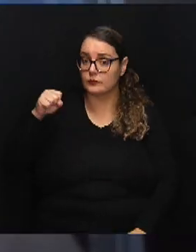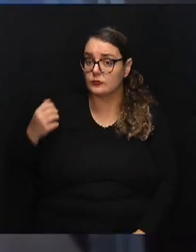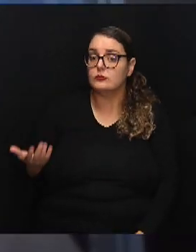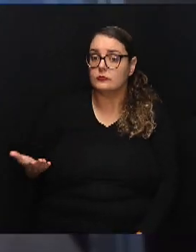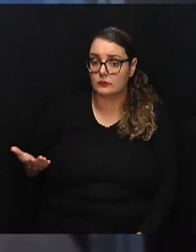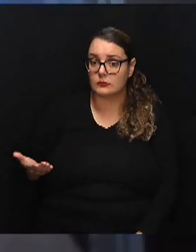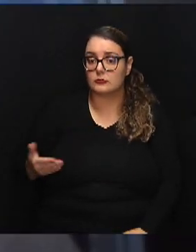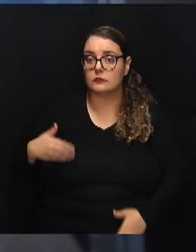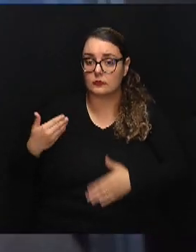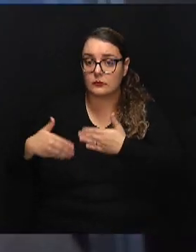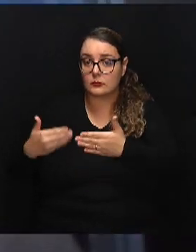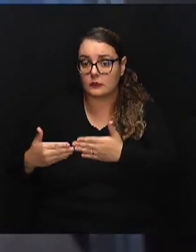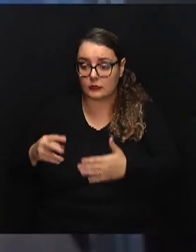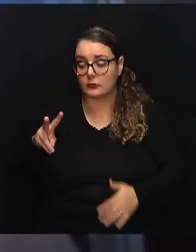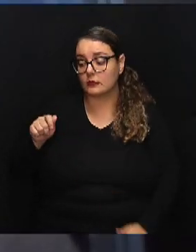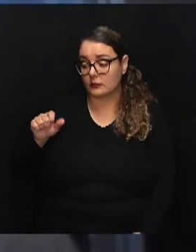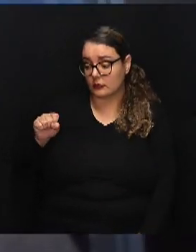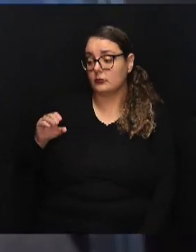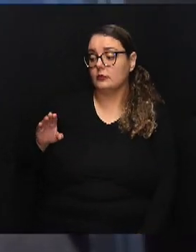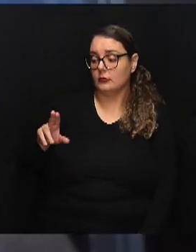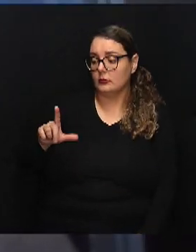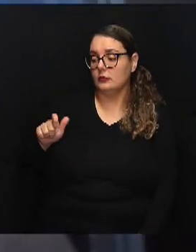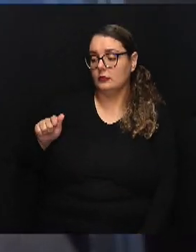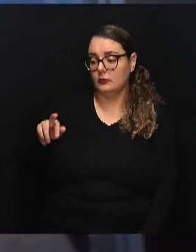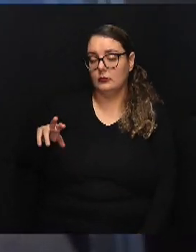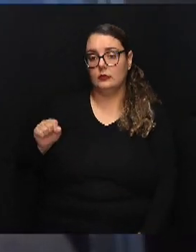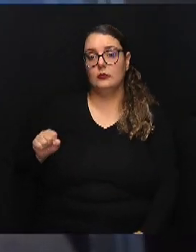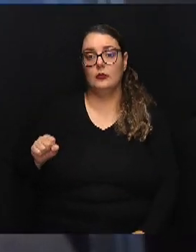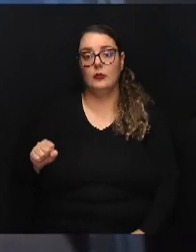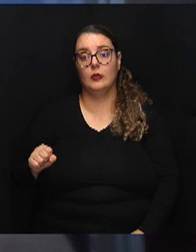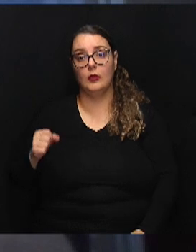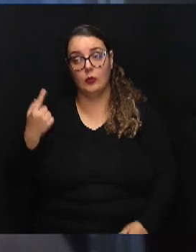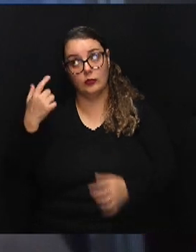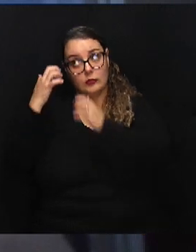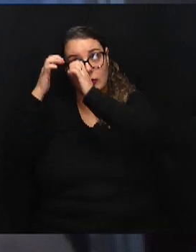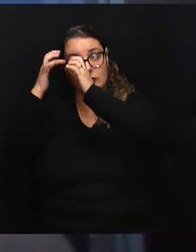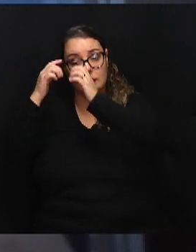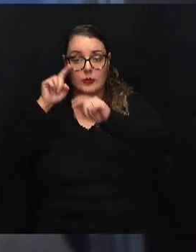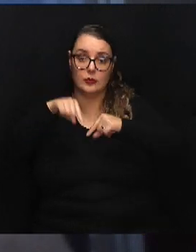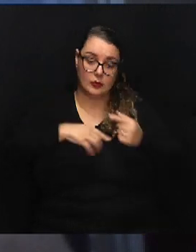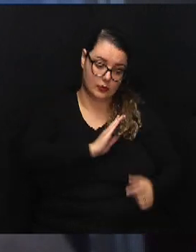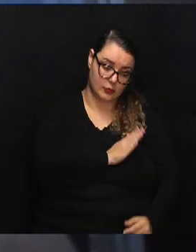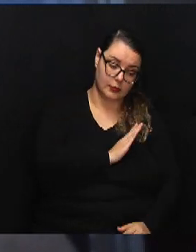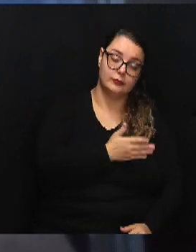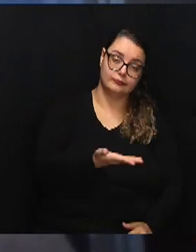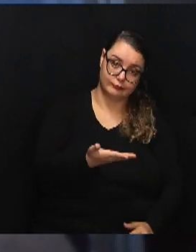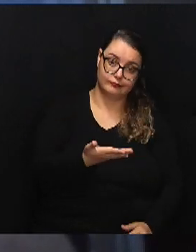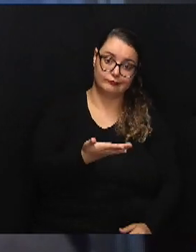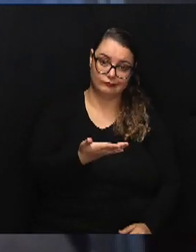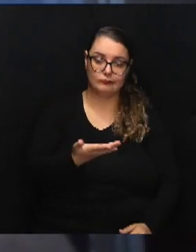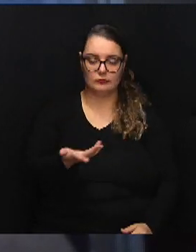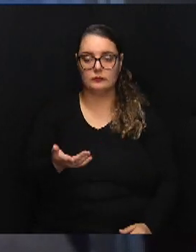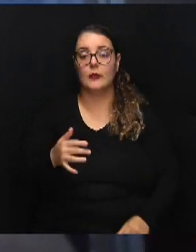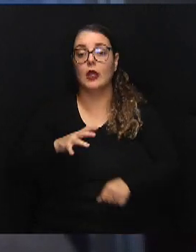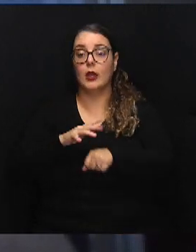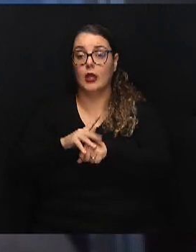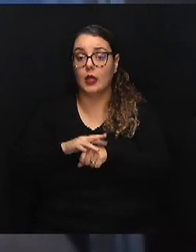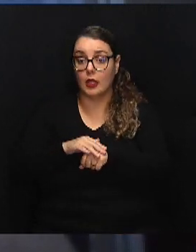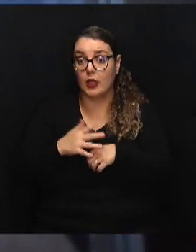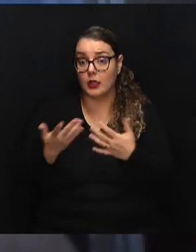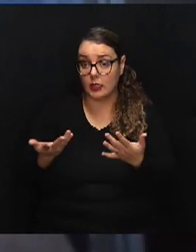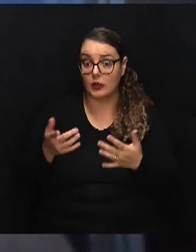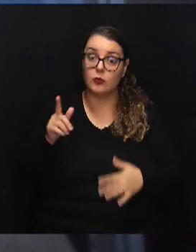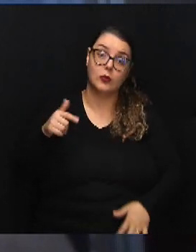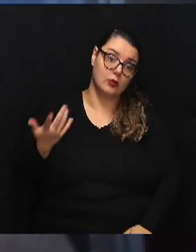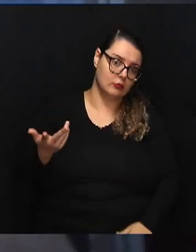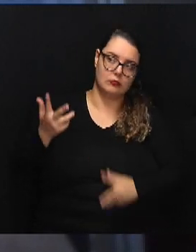São processos vasculares, né? Só que um entope o cérebro e o outro entope o coração. A doença, ela